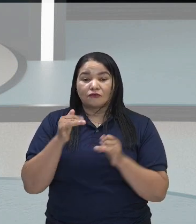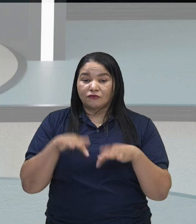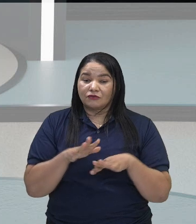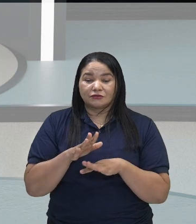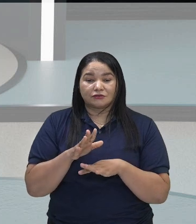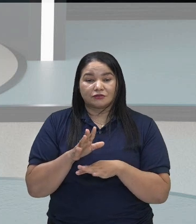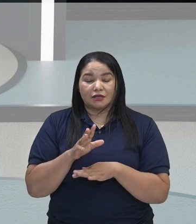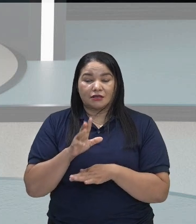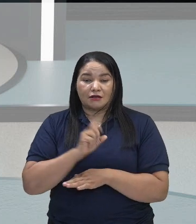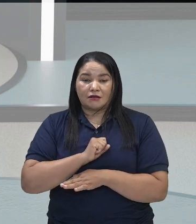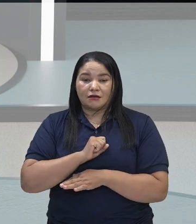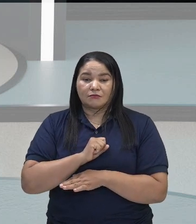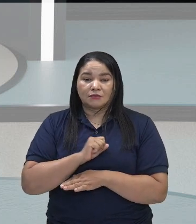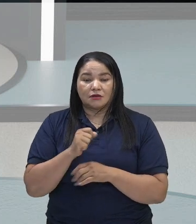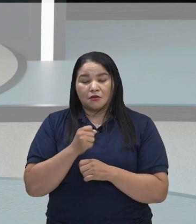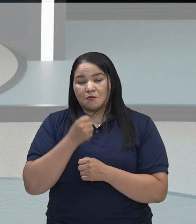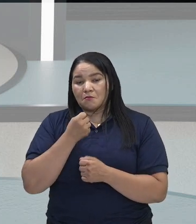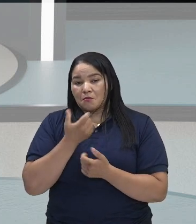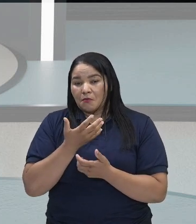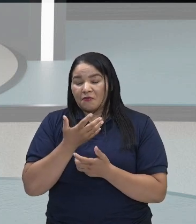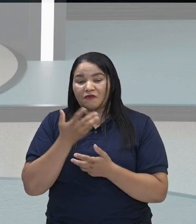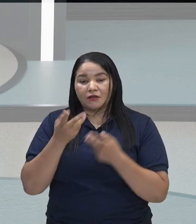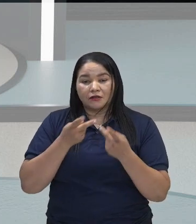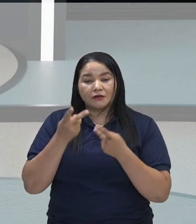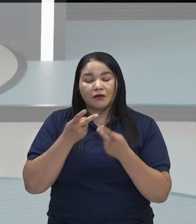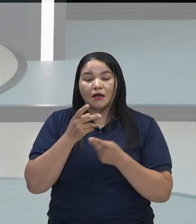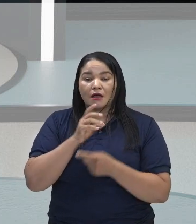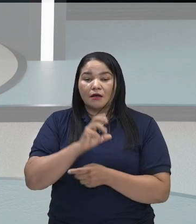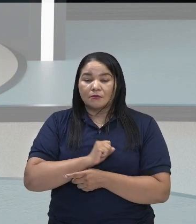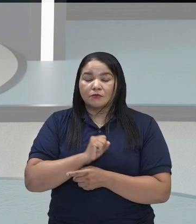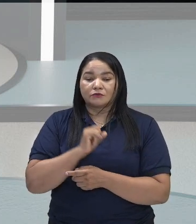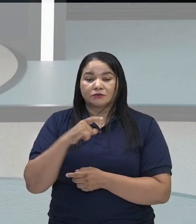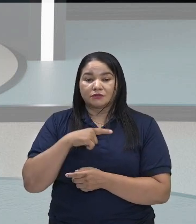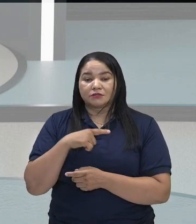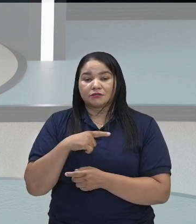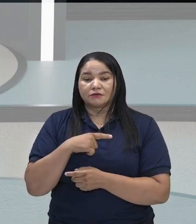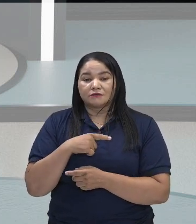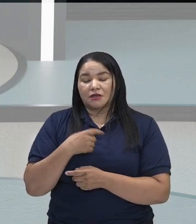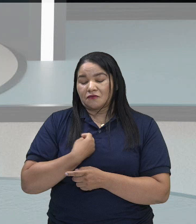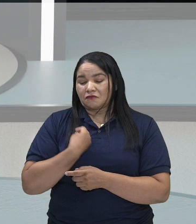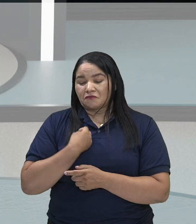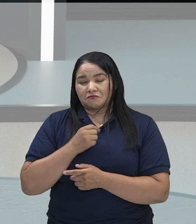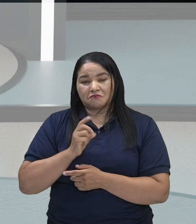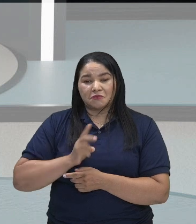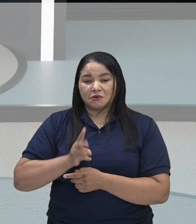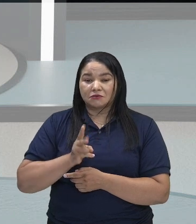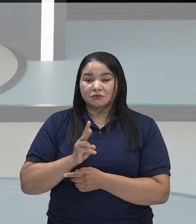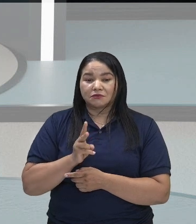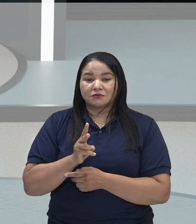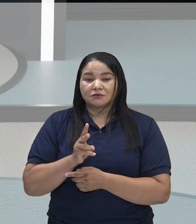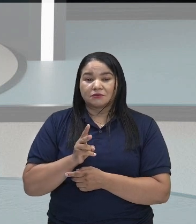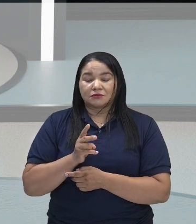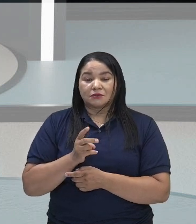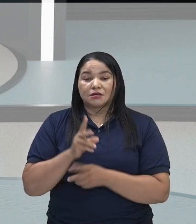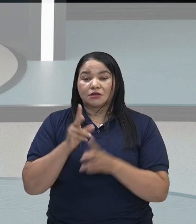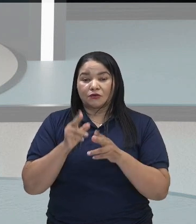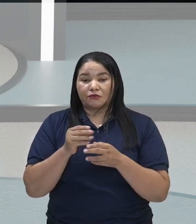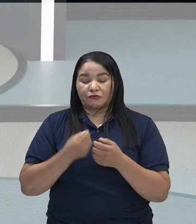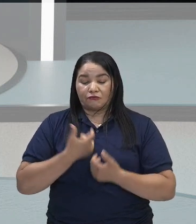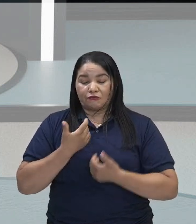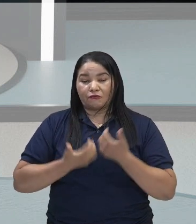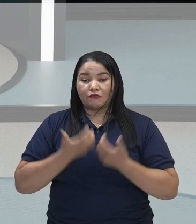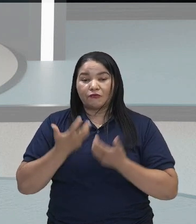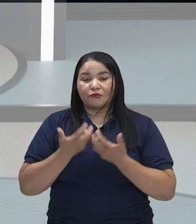eu possa dizer do amor que tive, que não seja imortal, posto que é chama, mas que